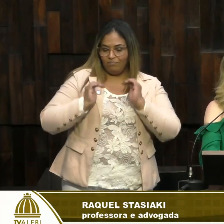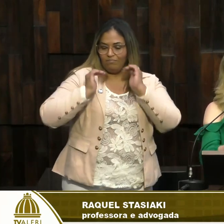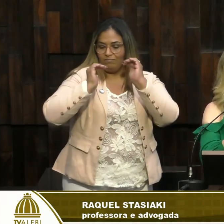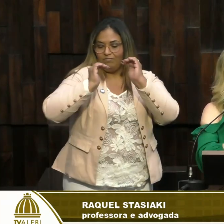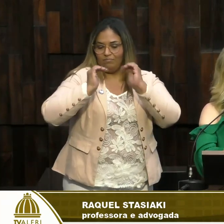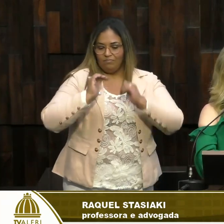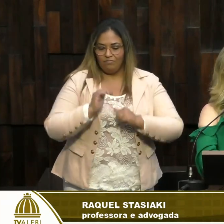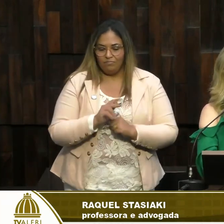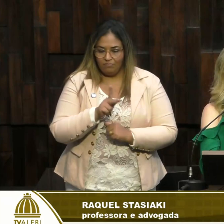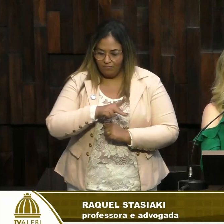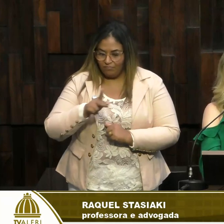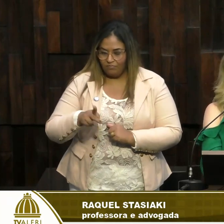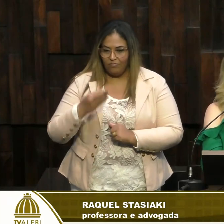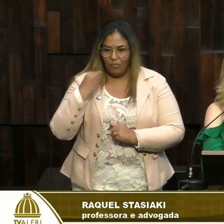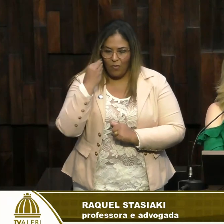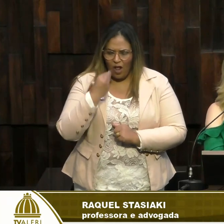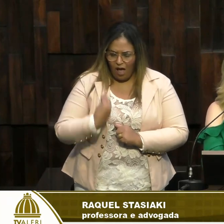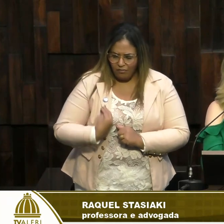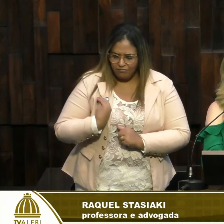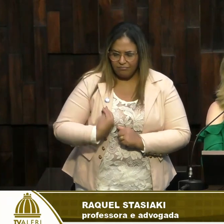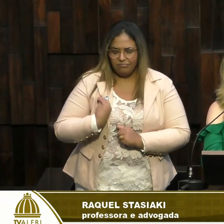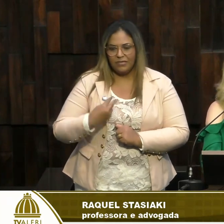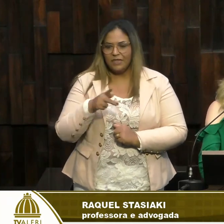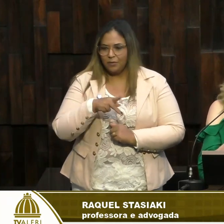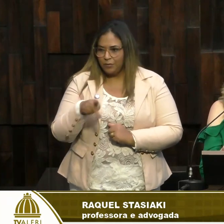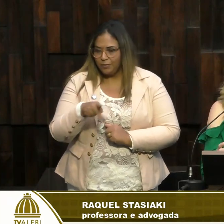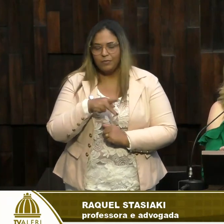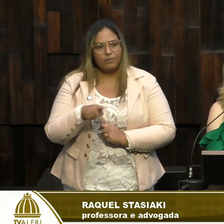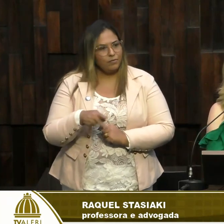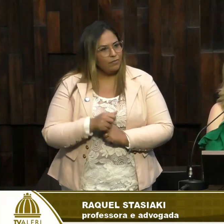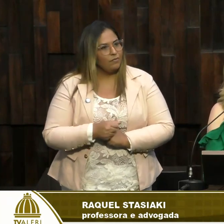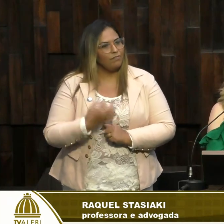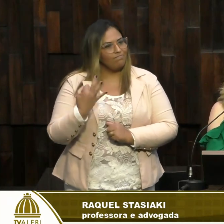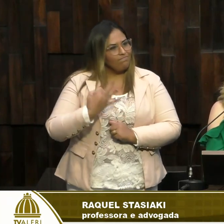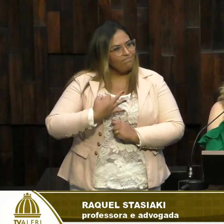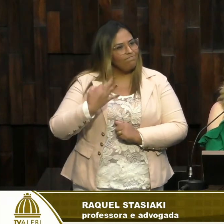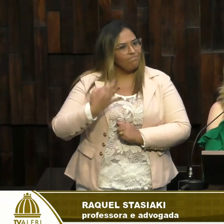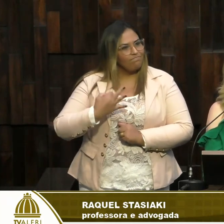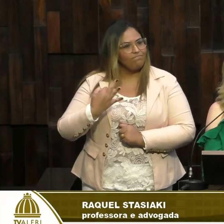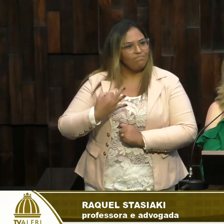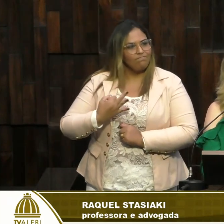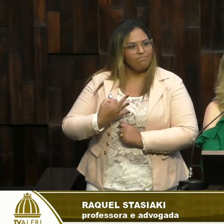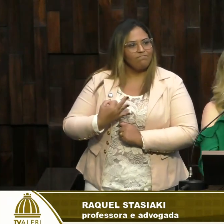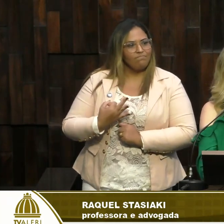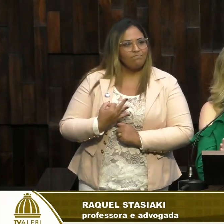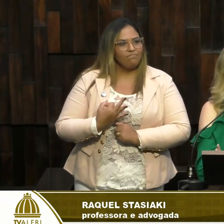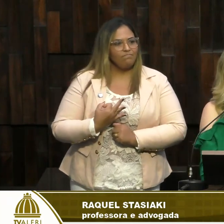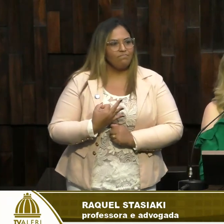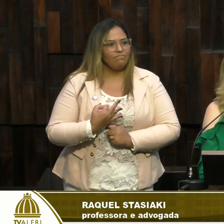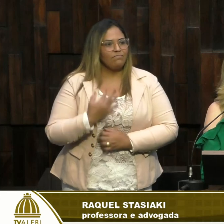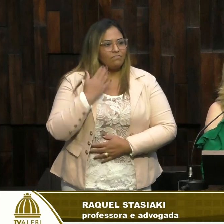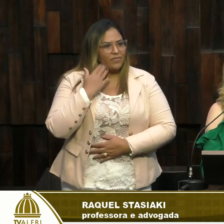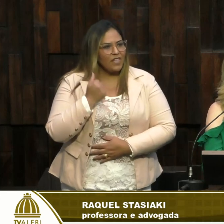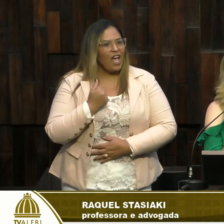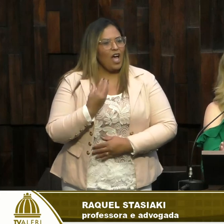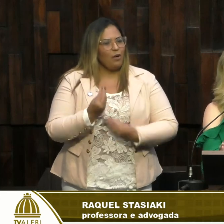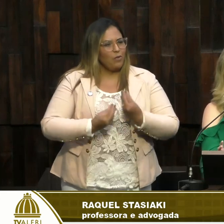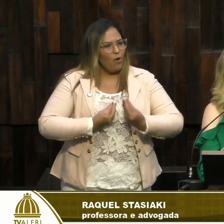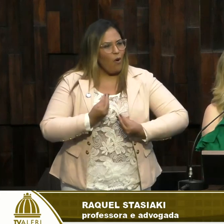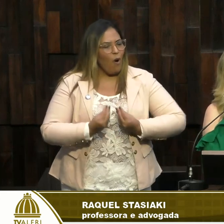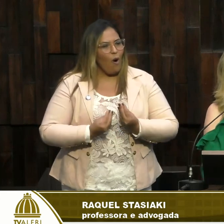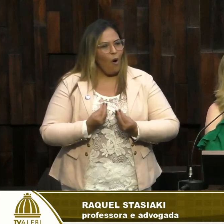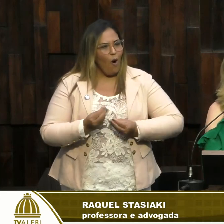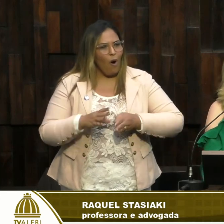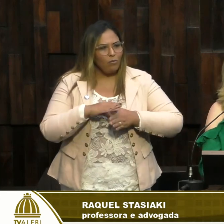professor, para a experiência do professor. E, com certeza, ele sabe como conduzir, ele sabe o